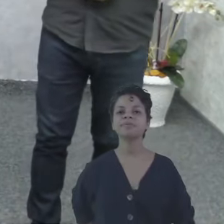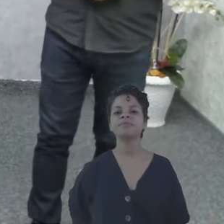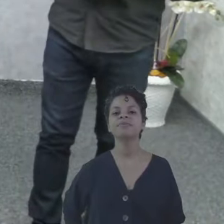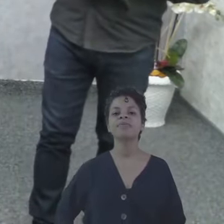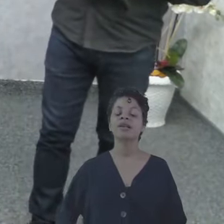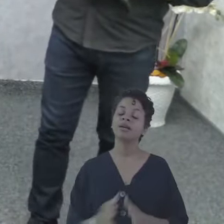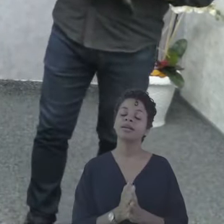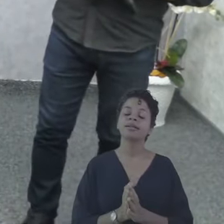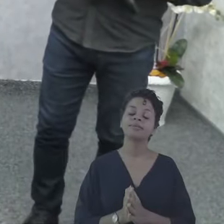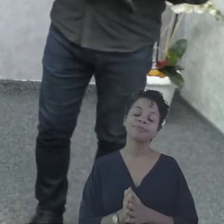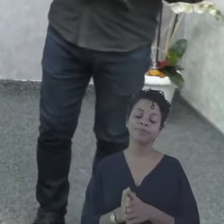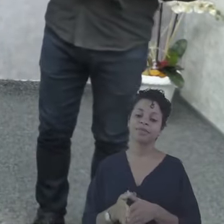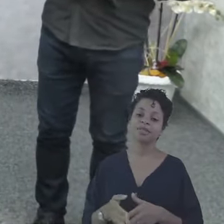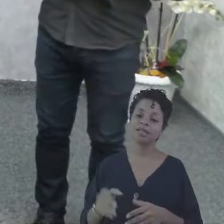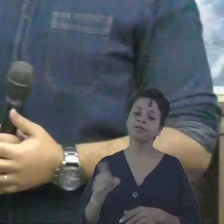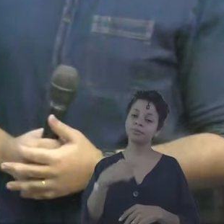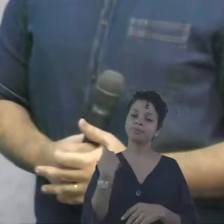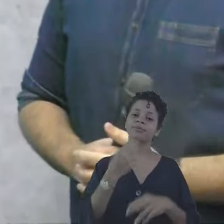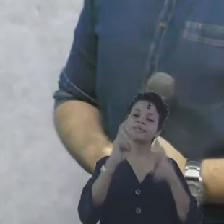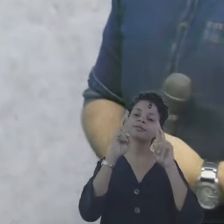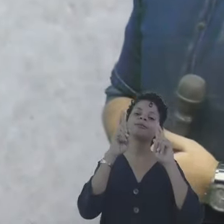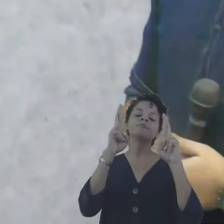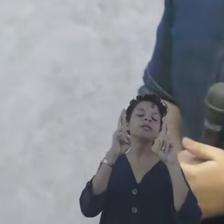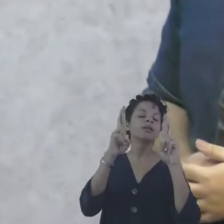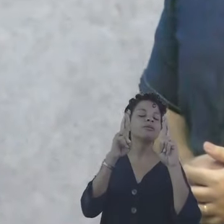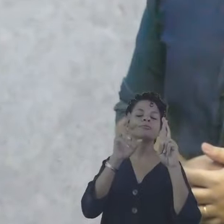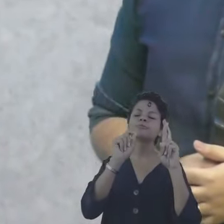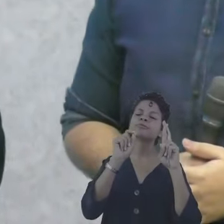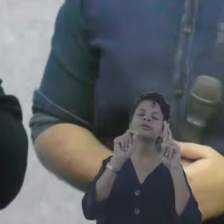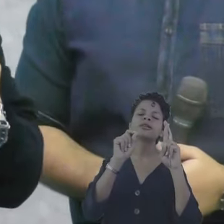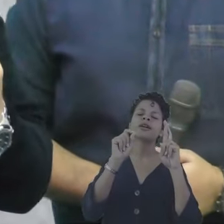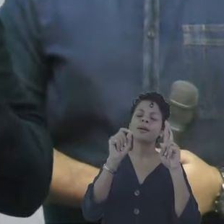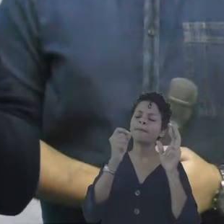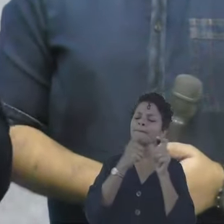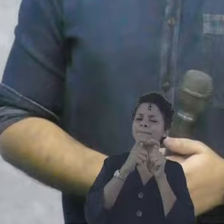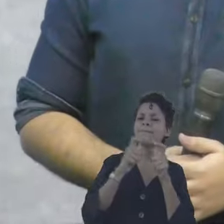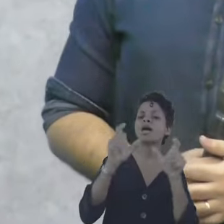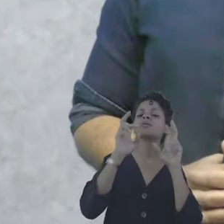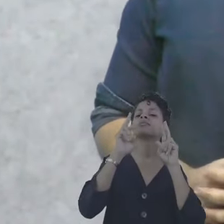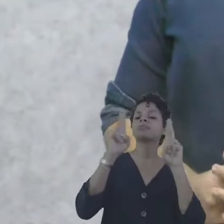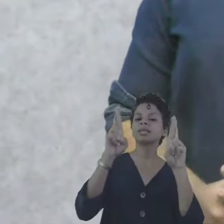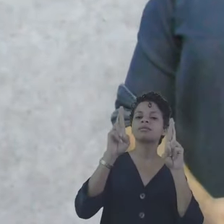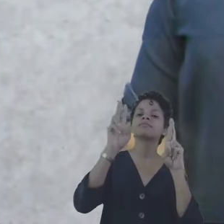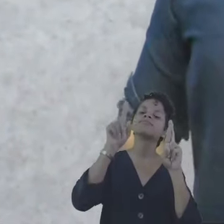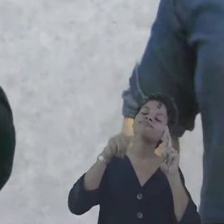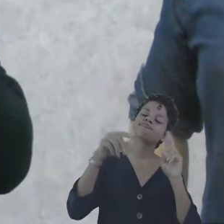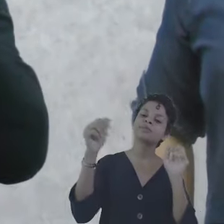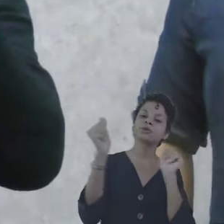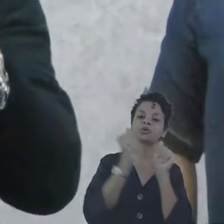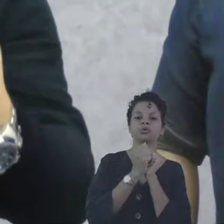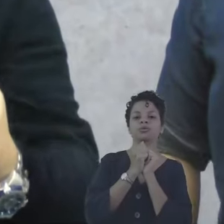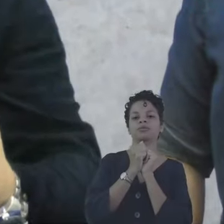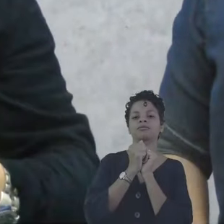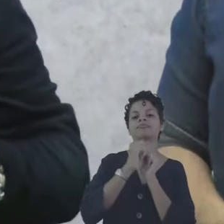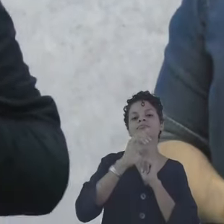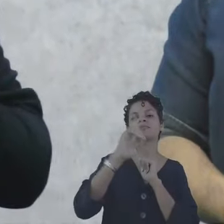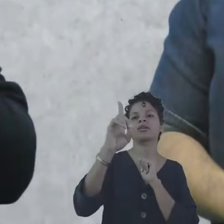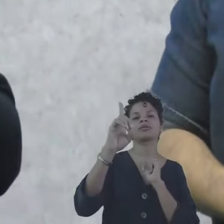Glória a Deus, que essa possa ser a nossa esperança, a maior esperança do cristão, de estar junto ao